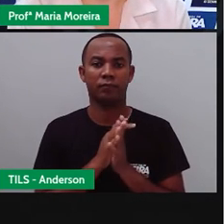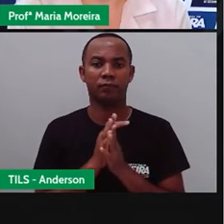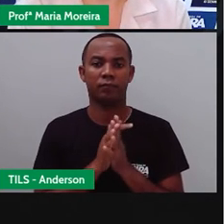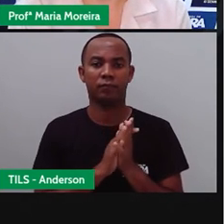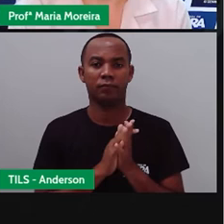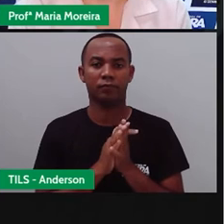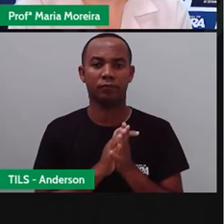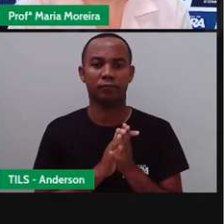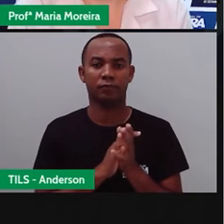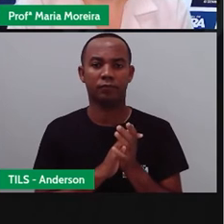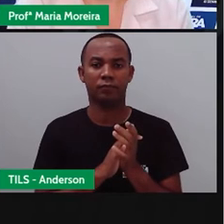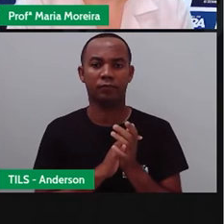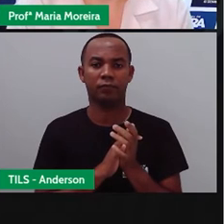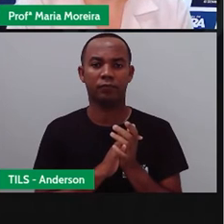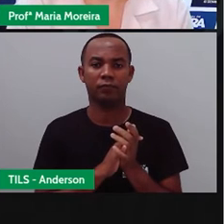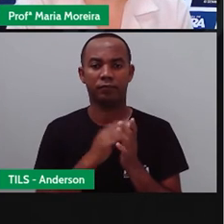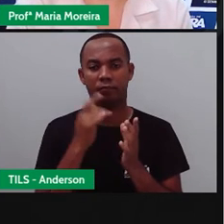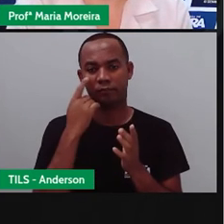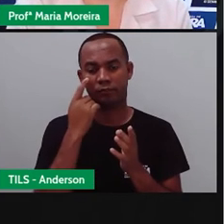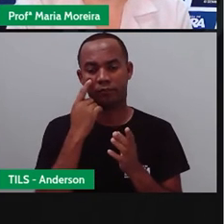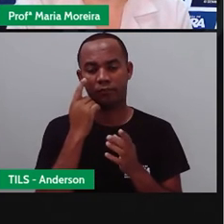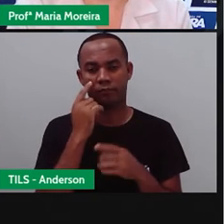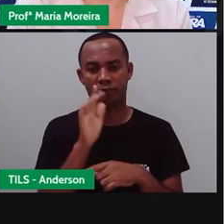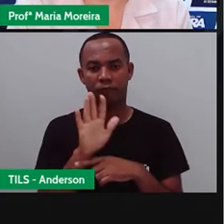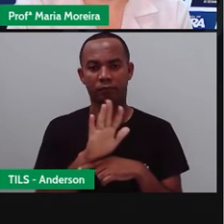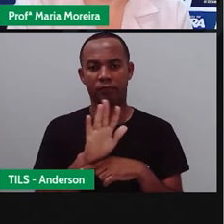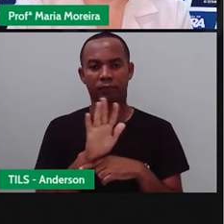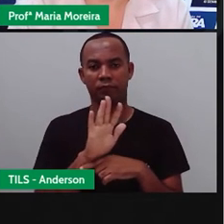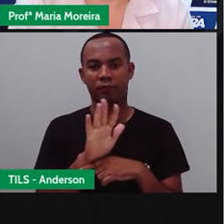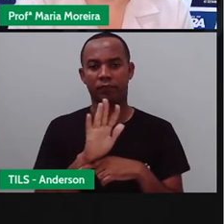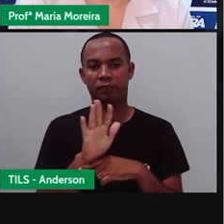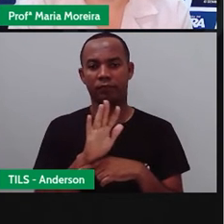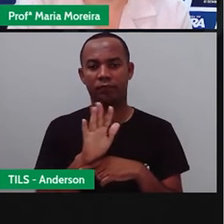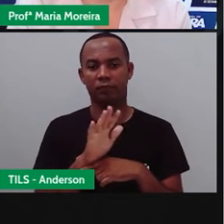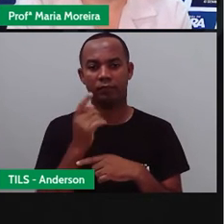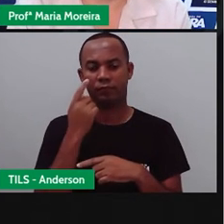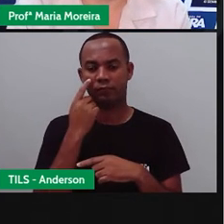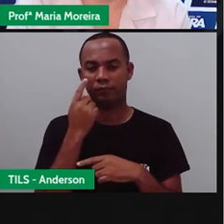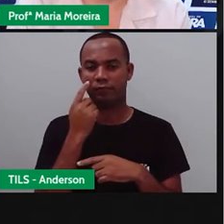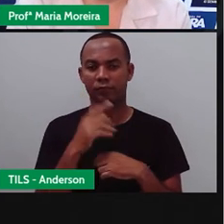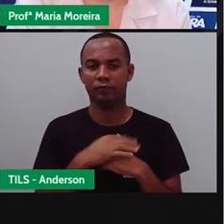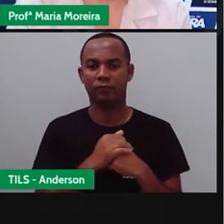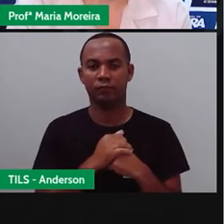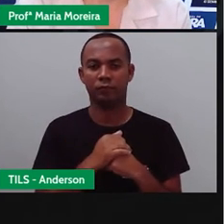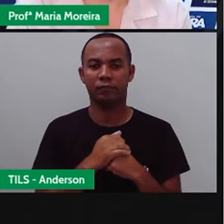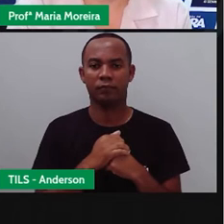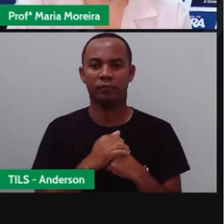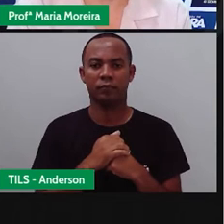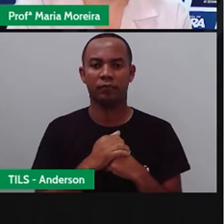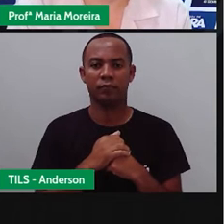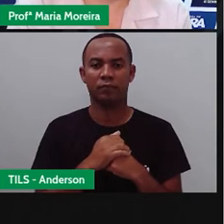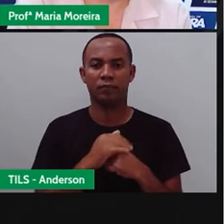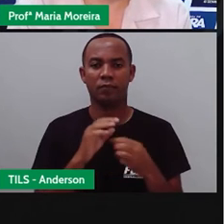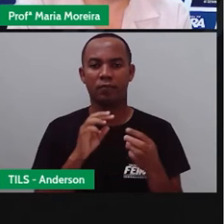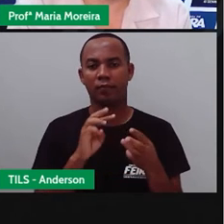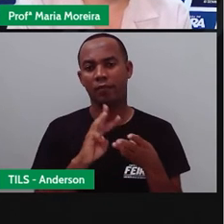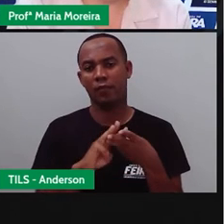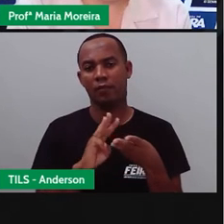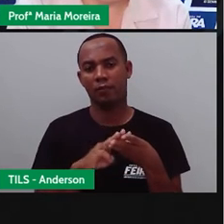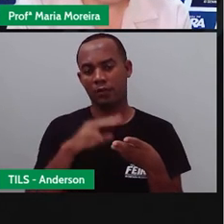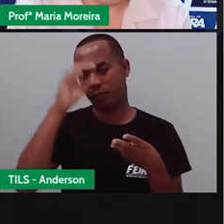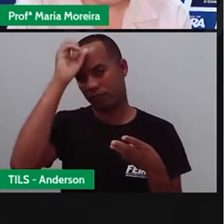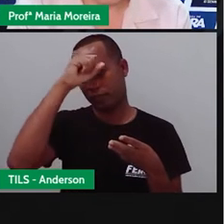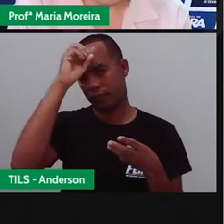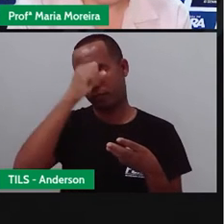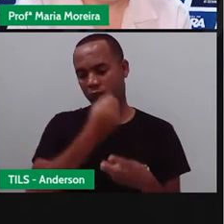Bom vamos lá vamos assistir um videozinho né que é resolvendo adição e subtração pelo método da decomposição